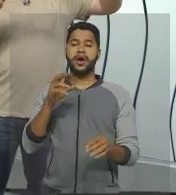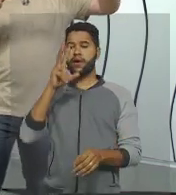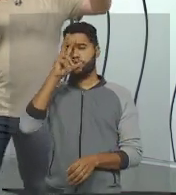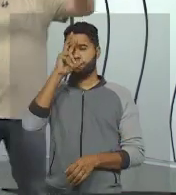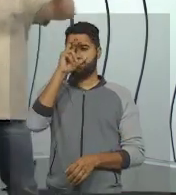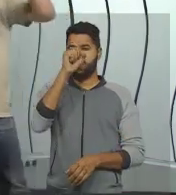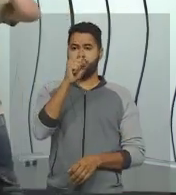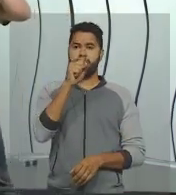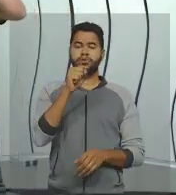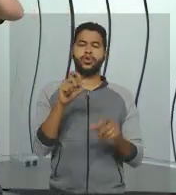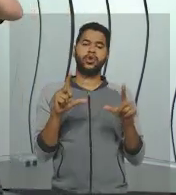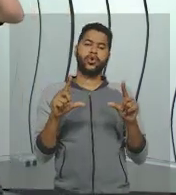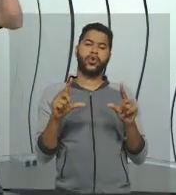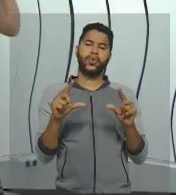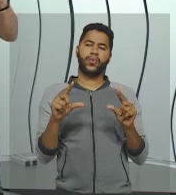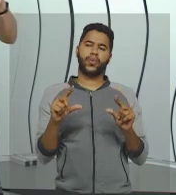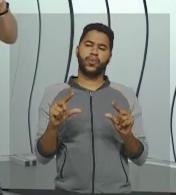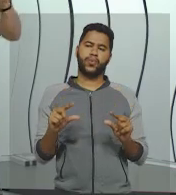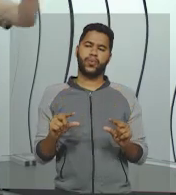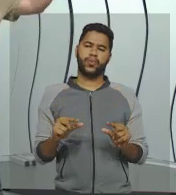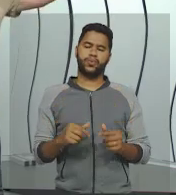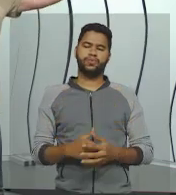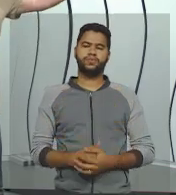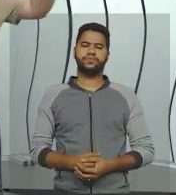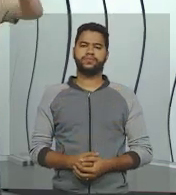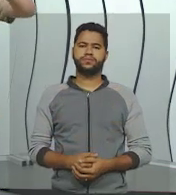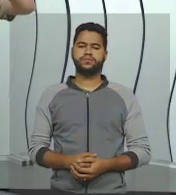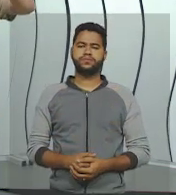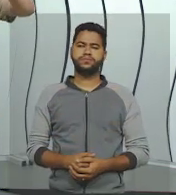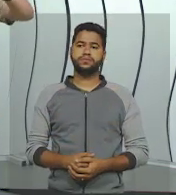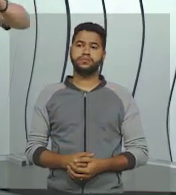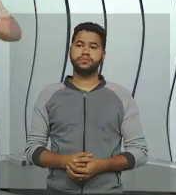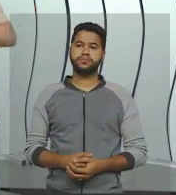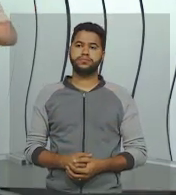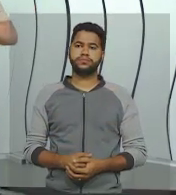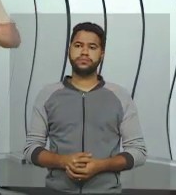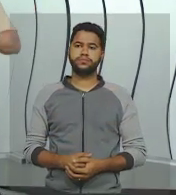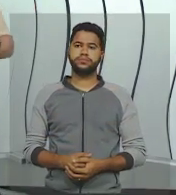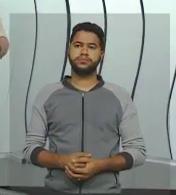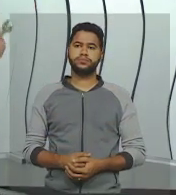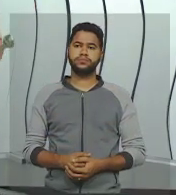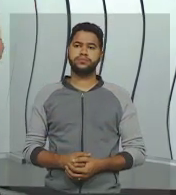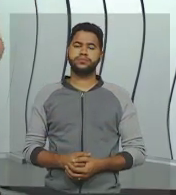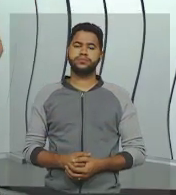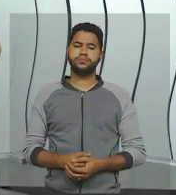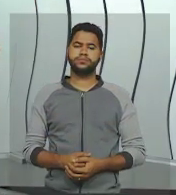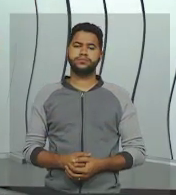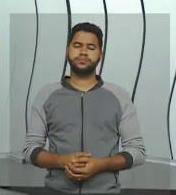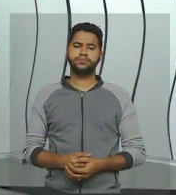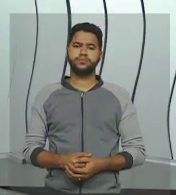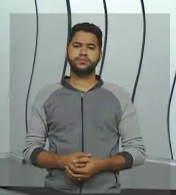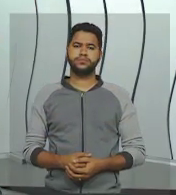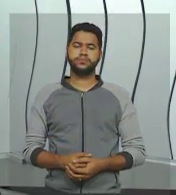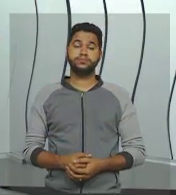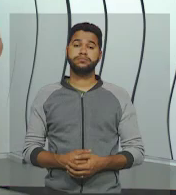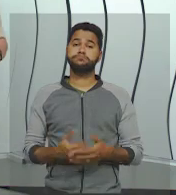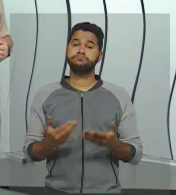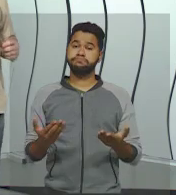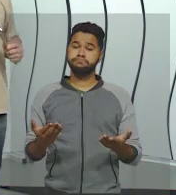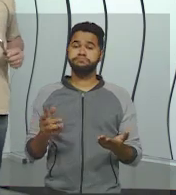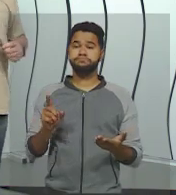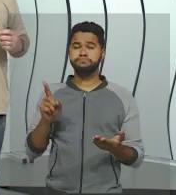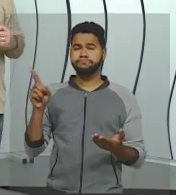eu aumento a distância, eu vou fazer um torque grande com uma força pequena.